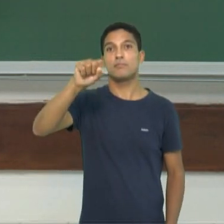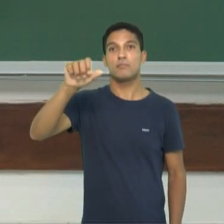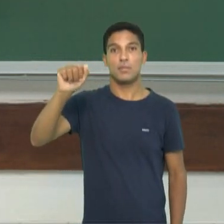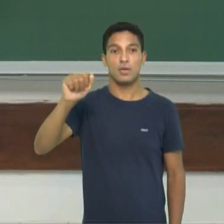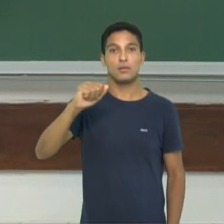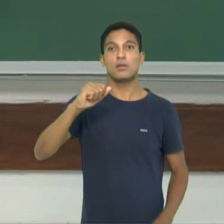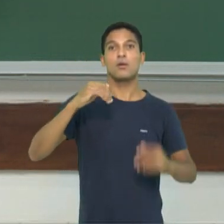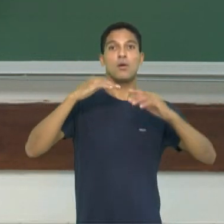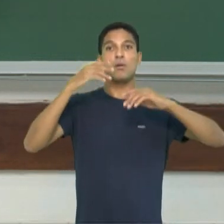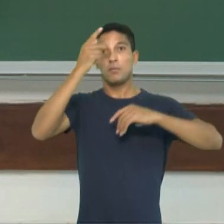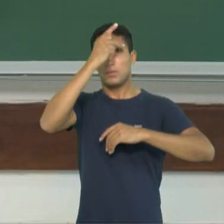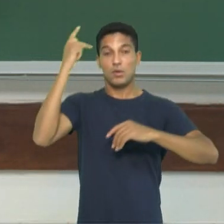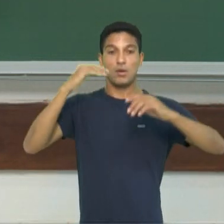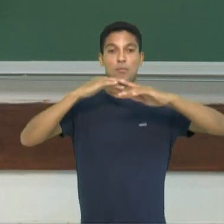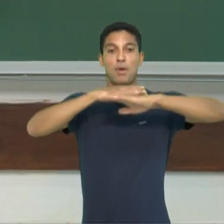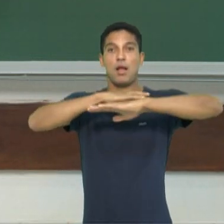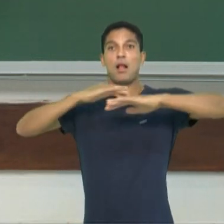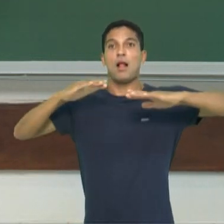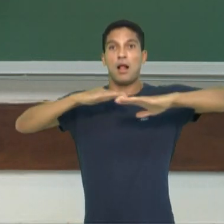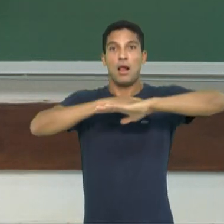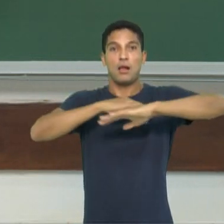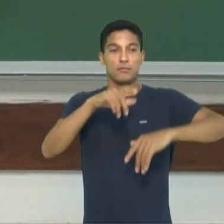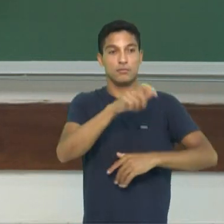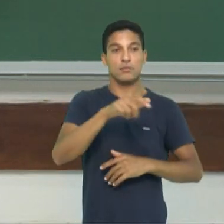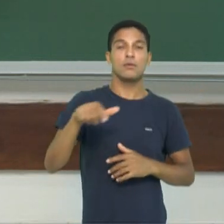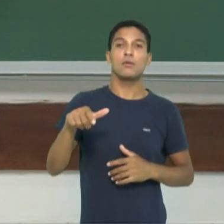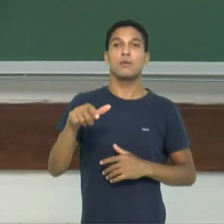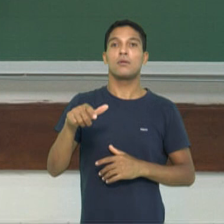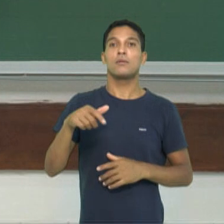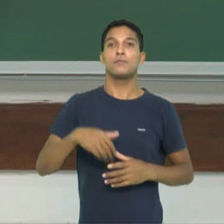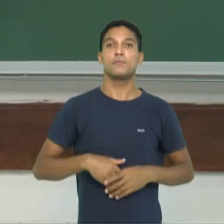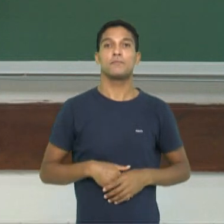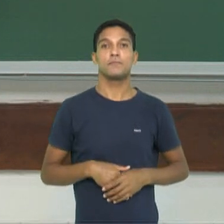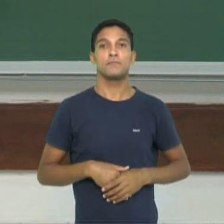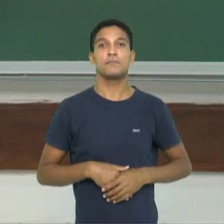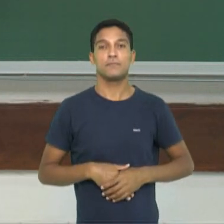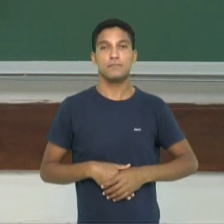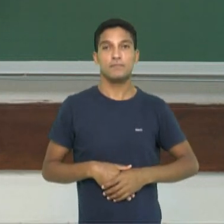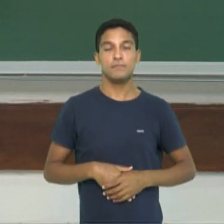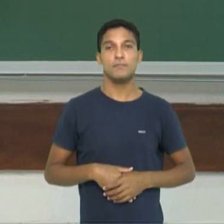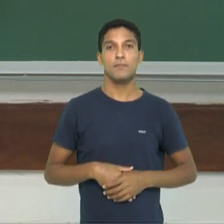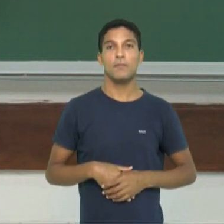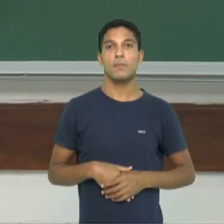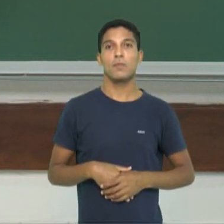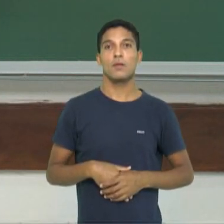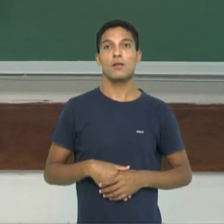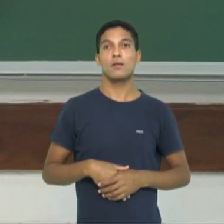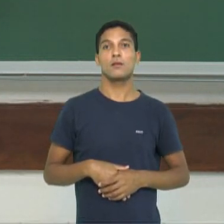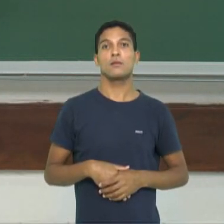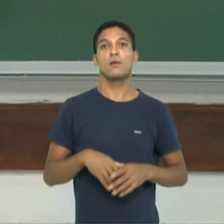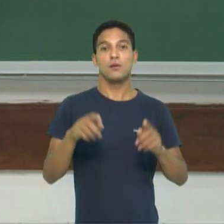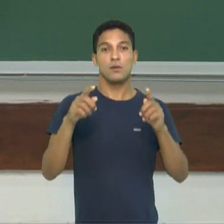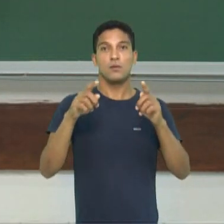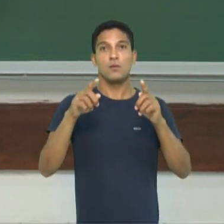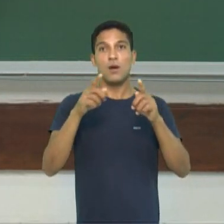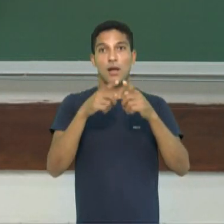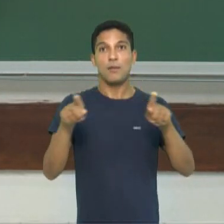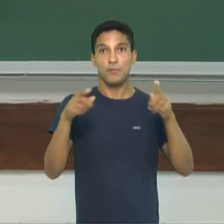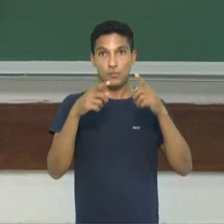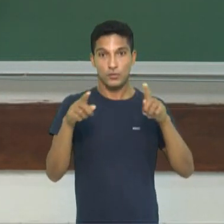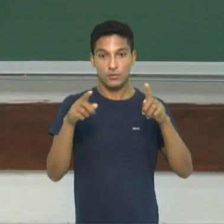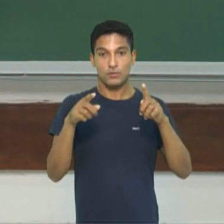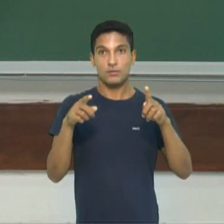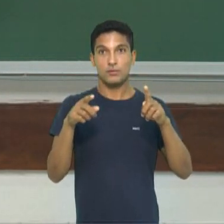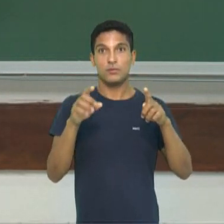te fazer questionar e vai te fazer sentir como o artista queria passar, de repente,